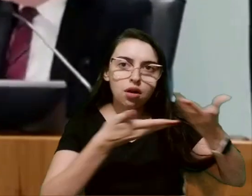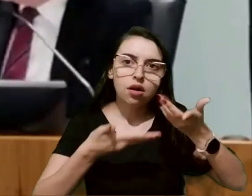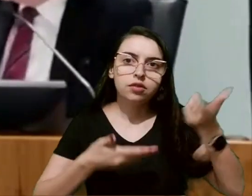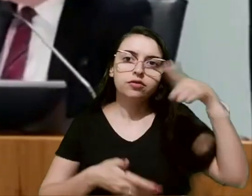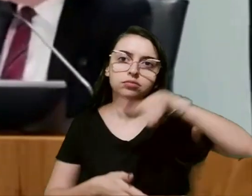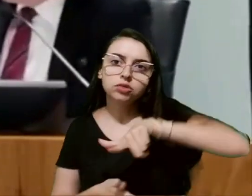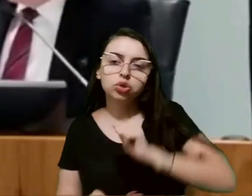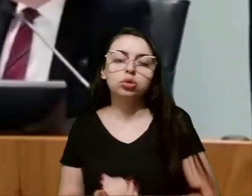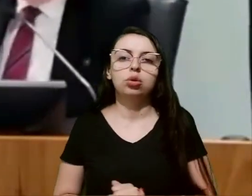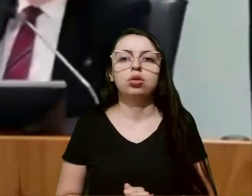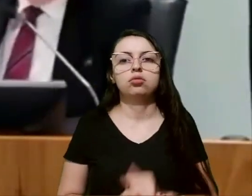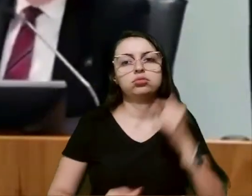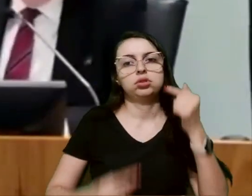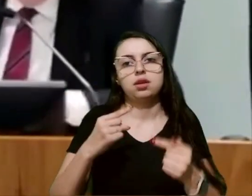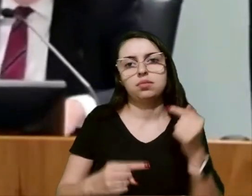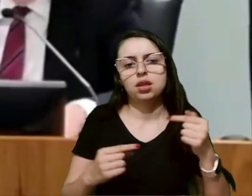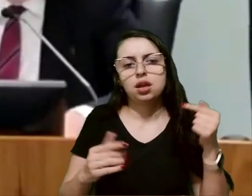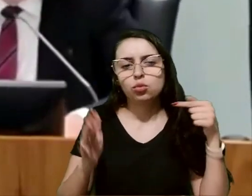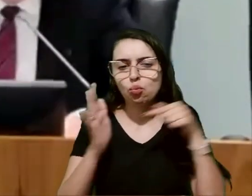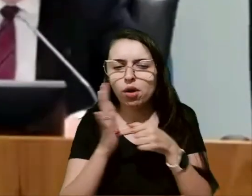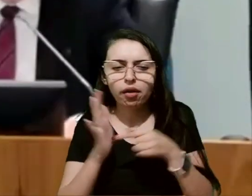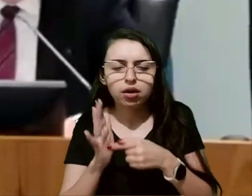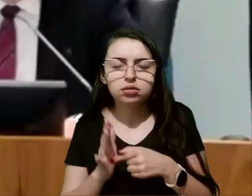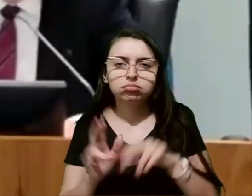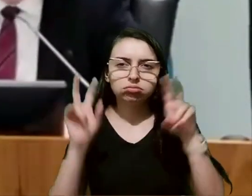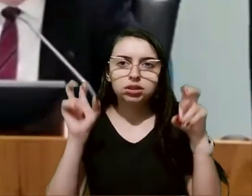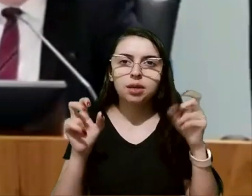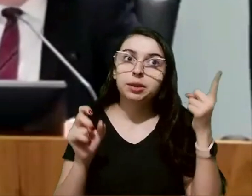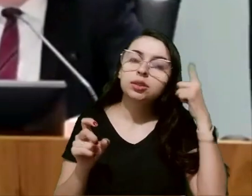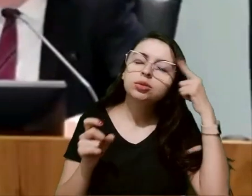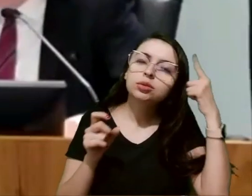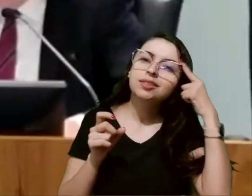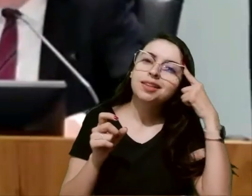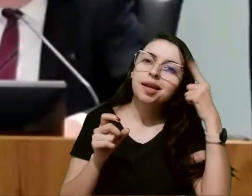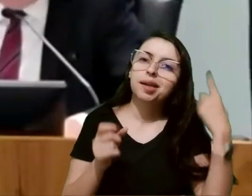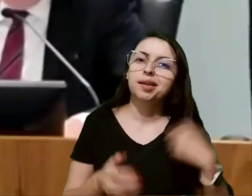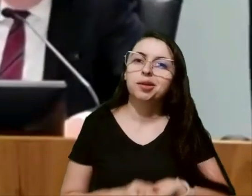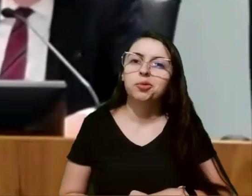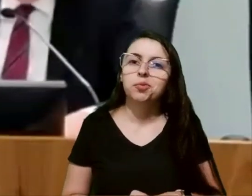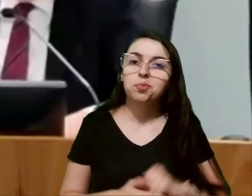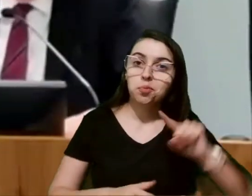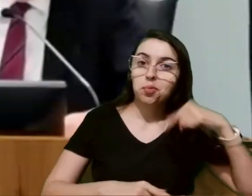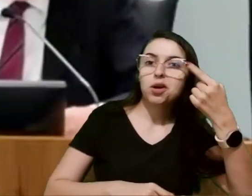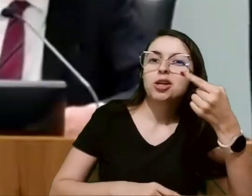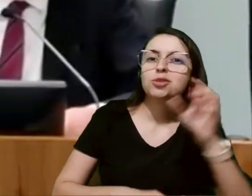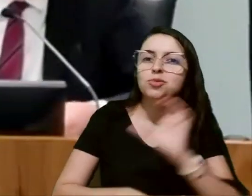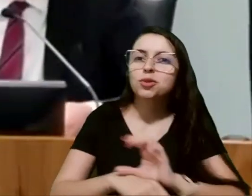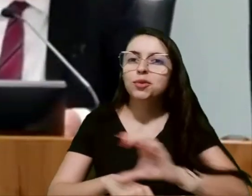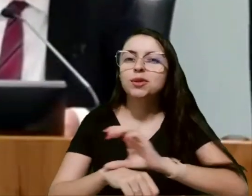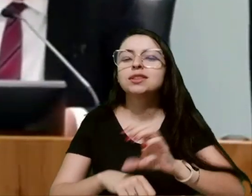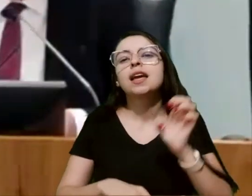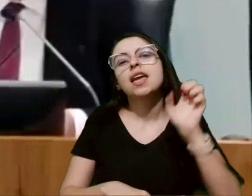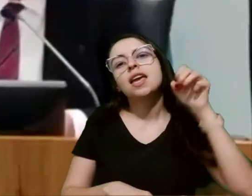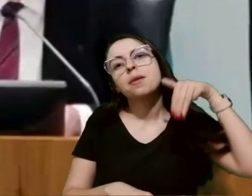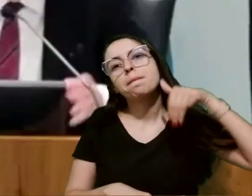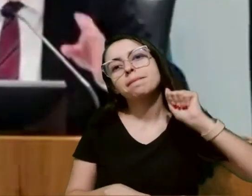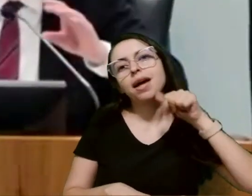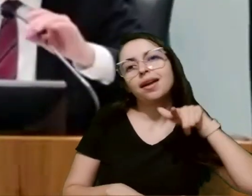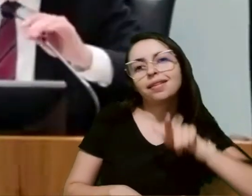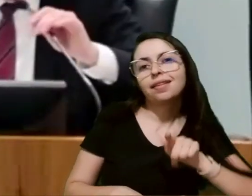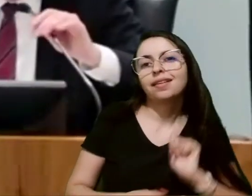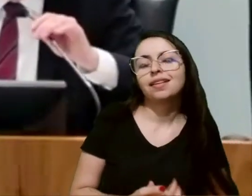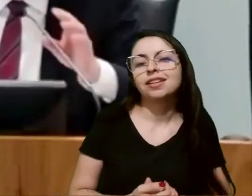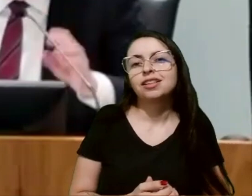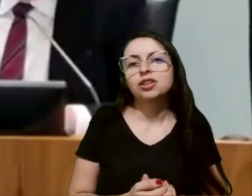aqui, para a gente debater eventualmente alguma coisa mais específica, e já estou com uma ideia aqui para um próximo curso da EMAG,